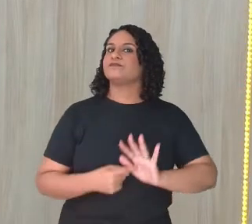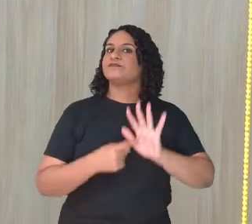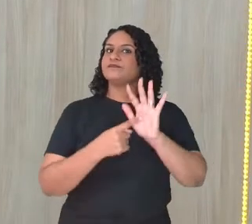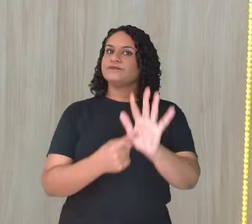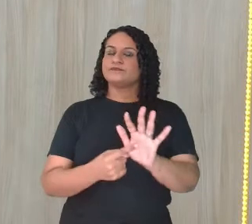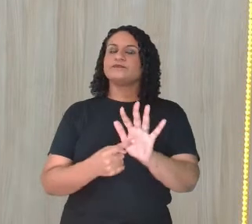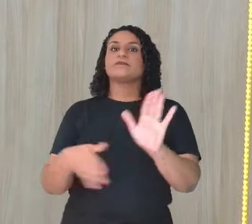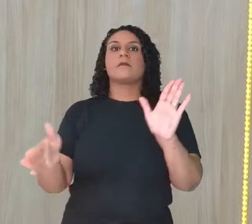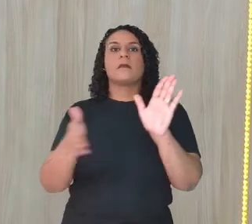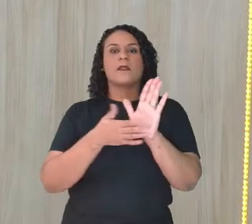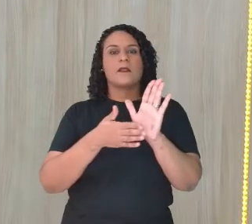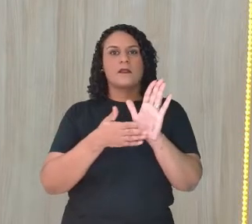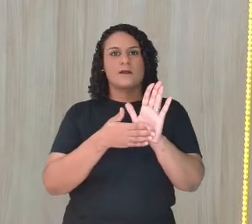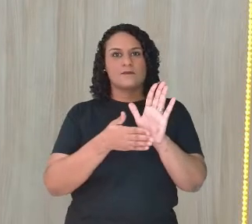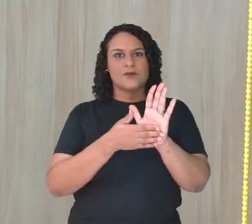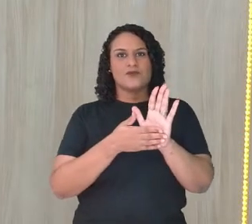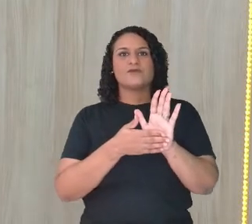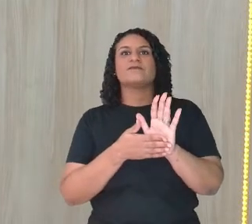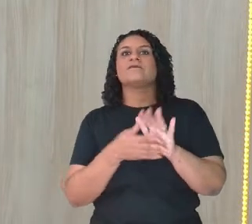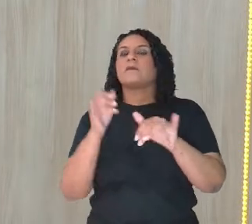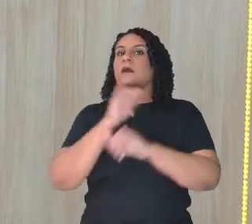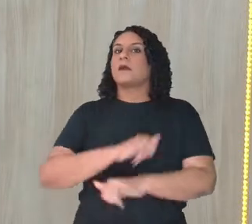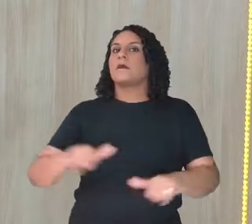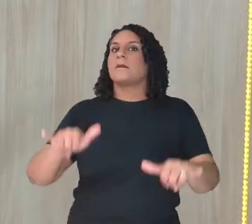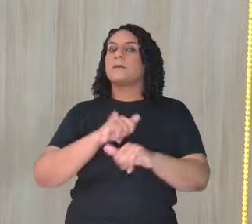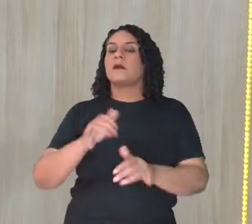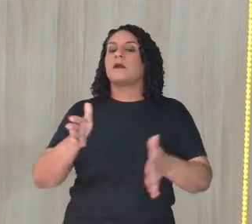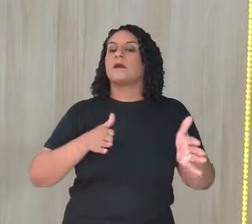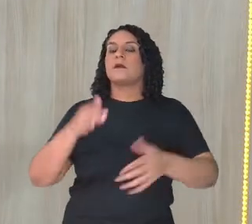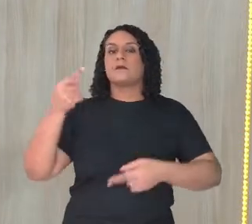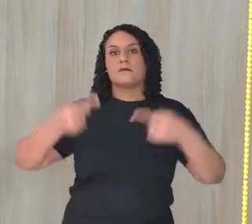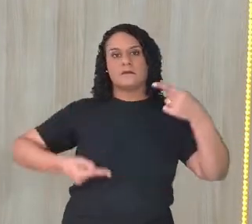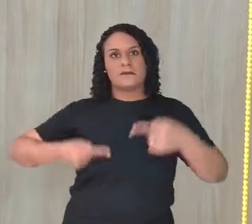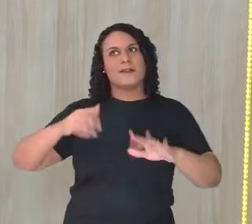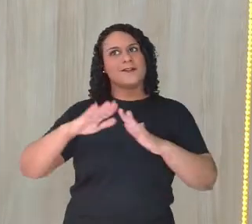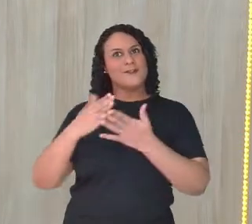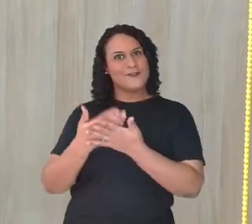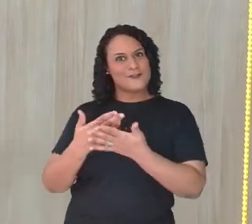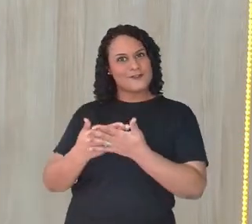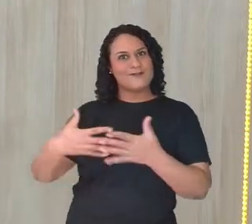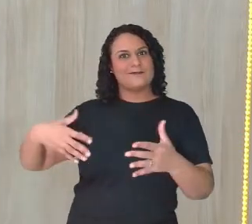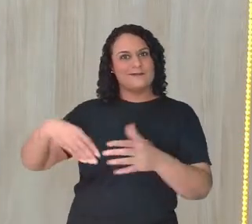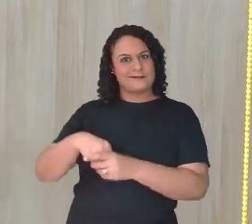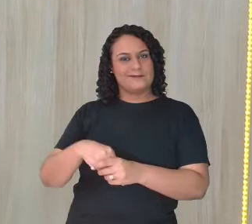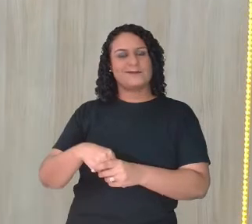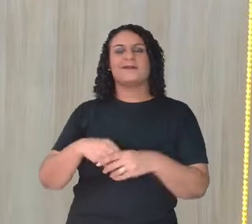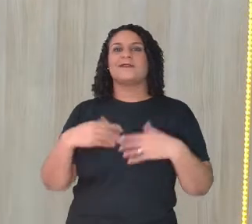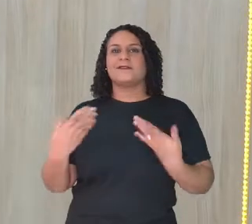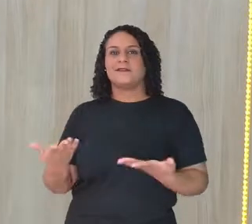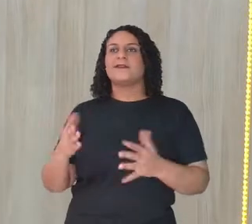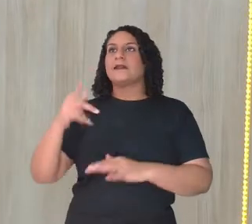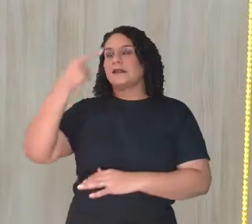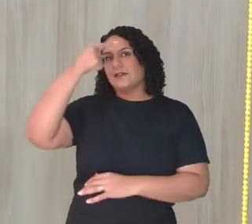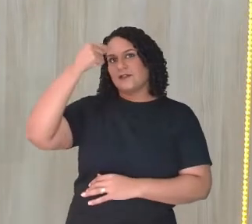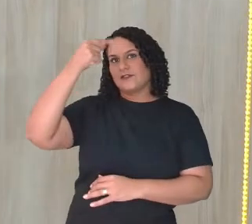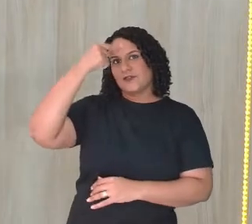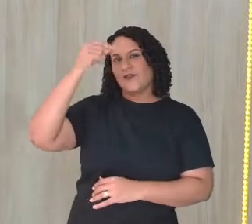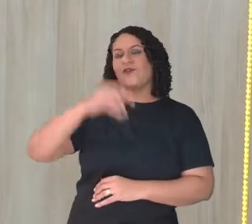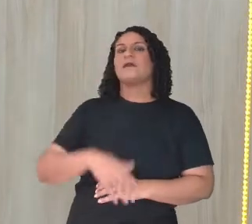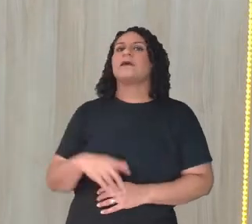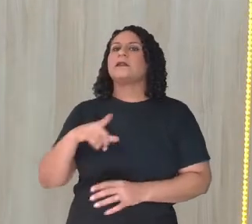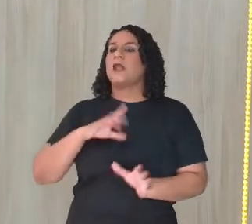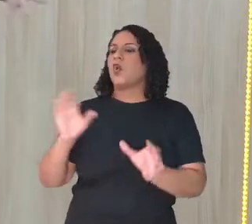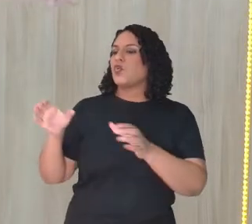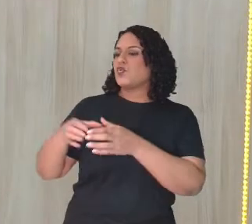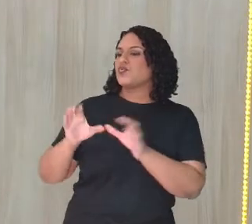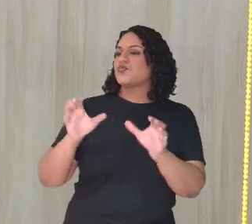apresentar sua proposta. Campanha eleitoral de escola, né? A gente vota muito na faculdade, na chapa 1, chapa 2.